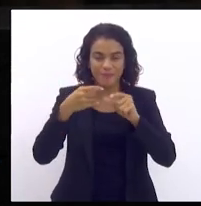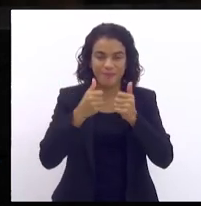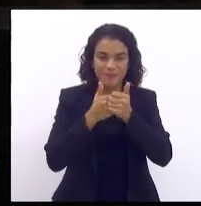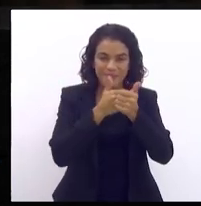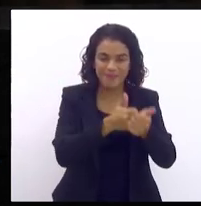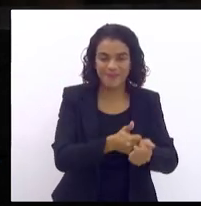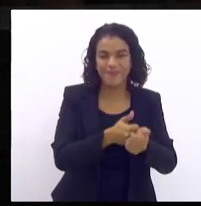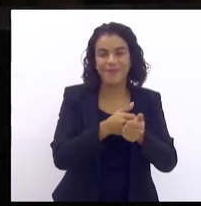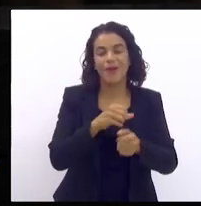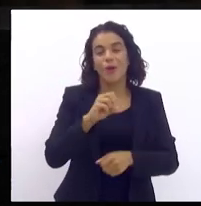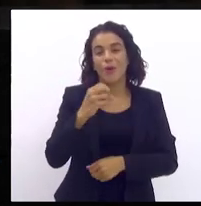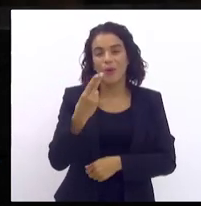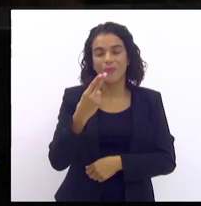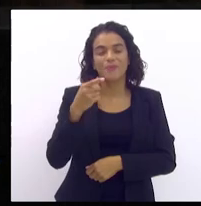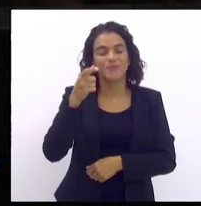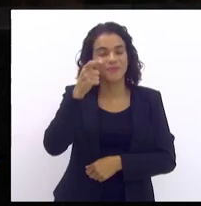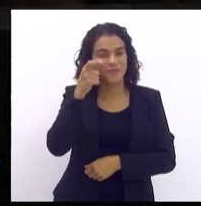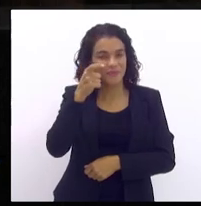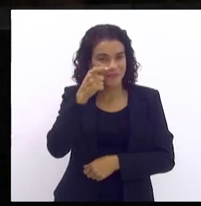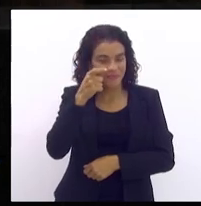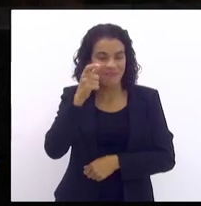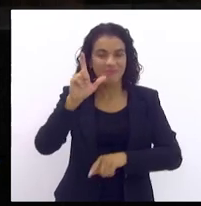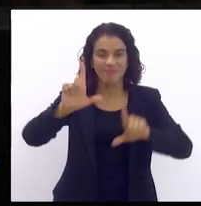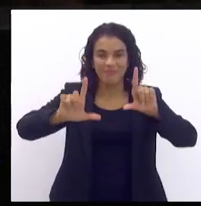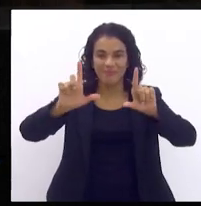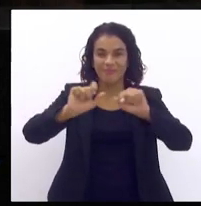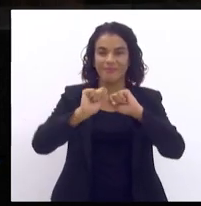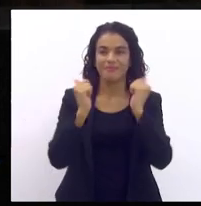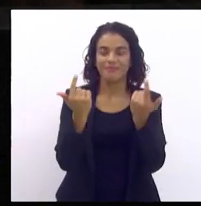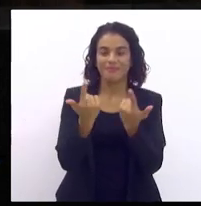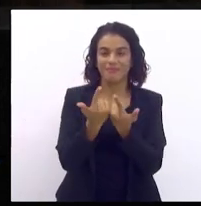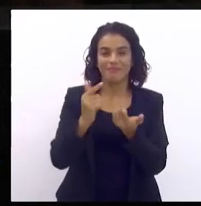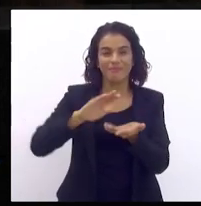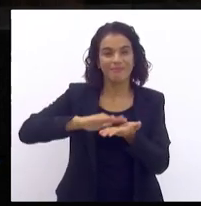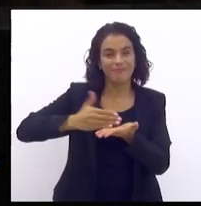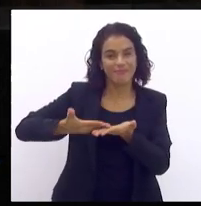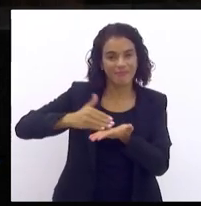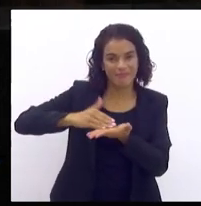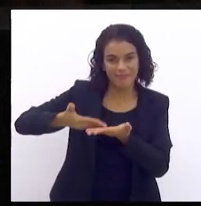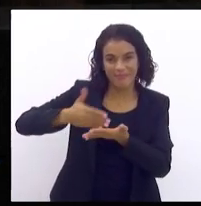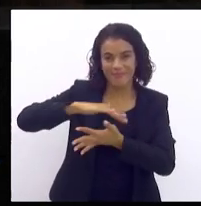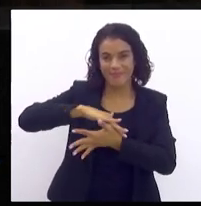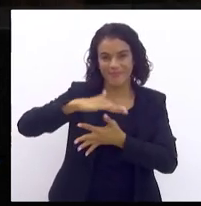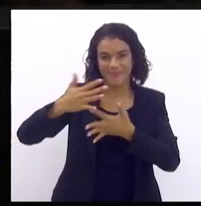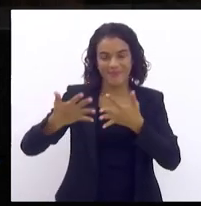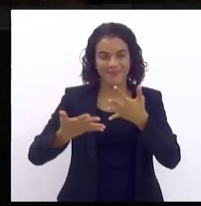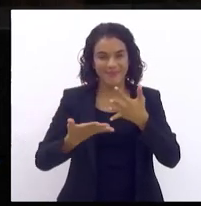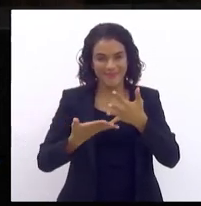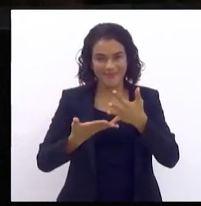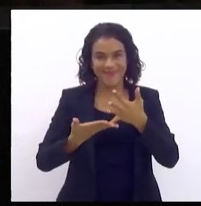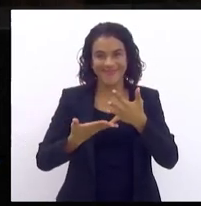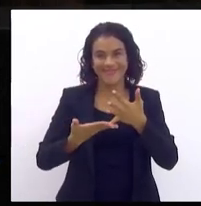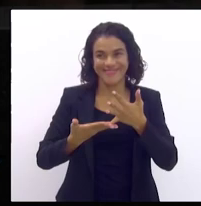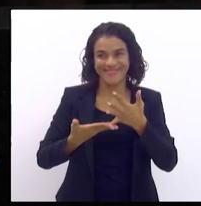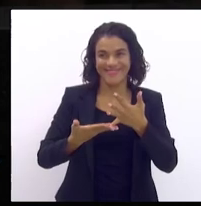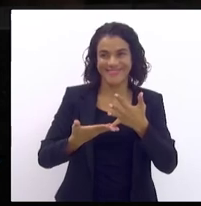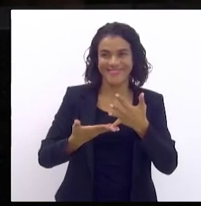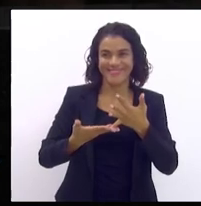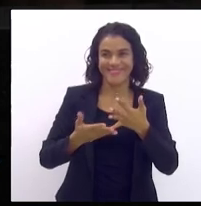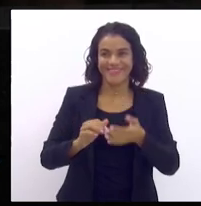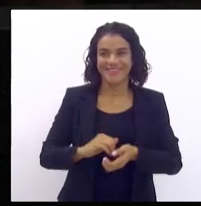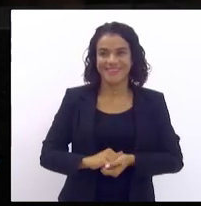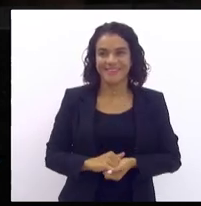senhoras e senhores telespectadores da TV Alerge, senhora intérprete da língua de